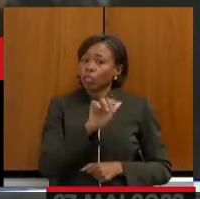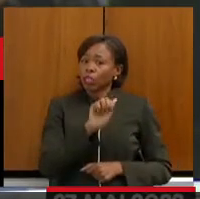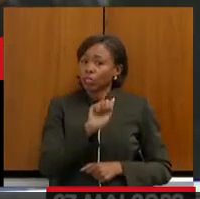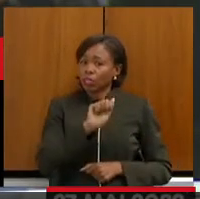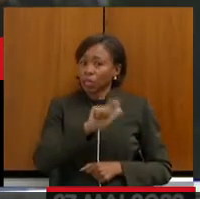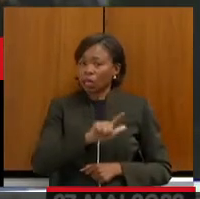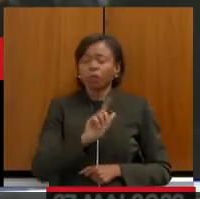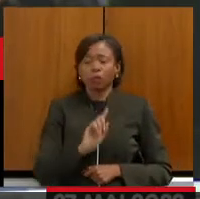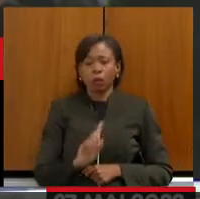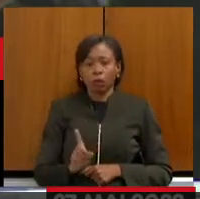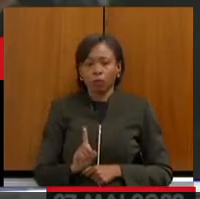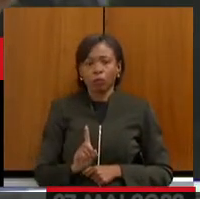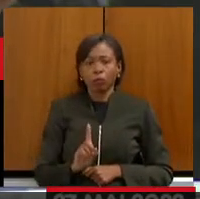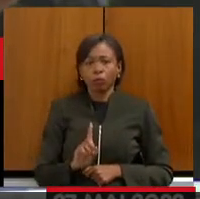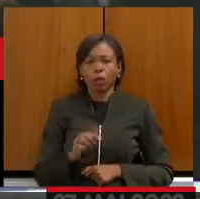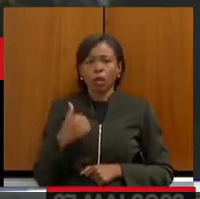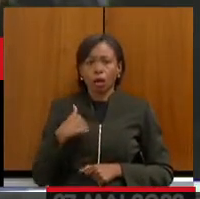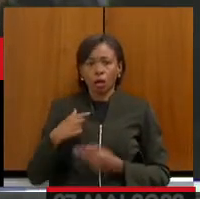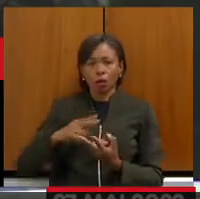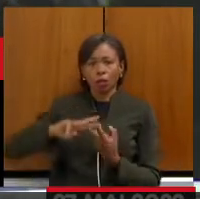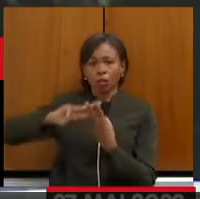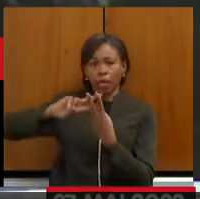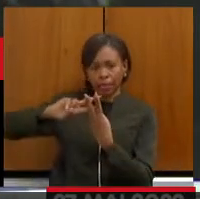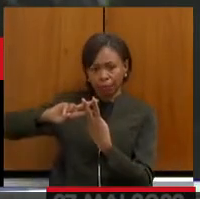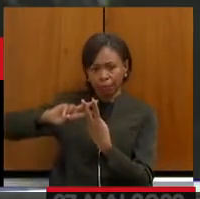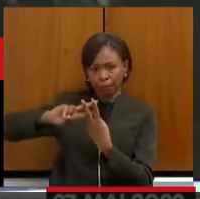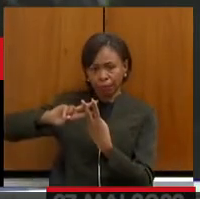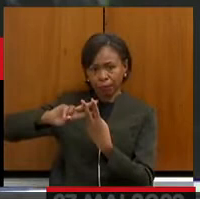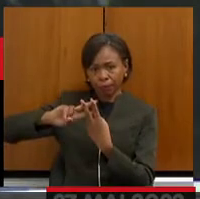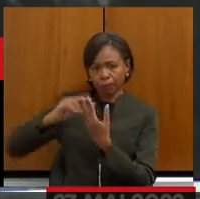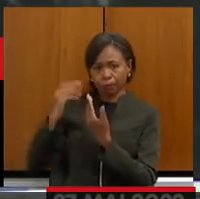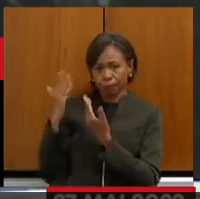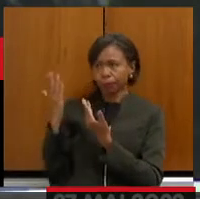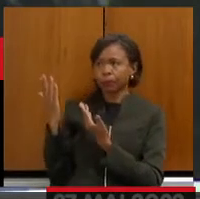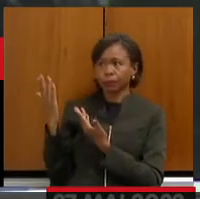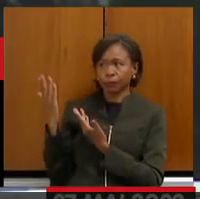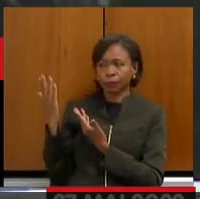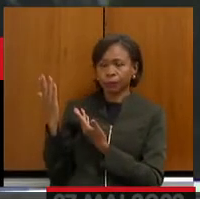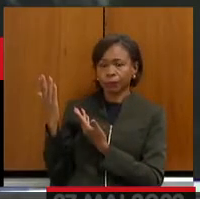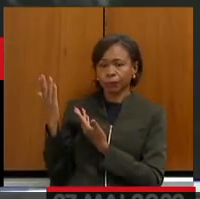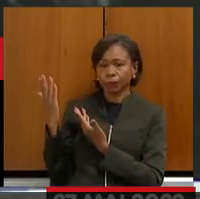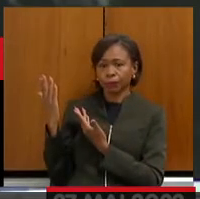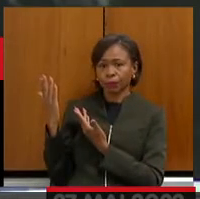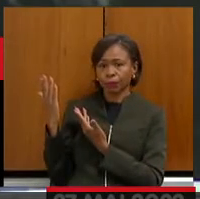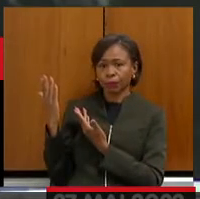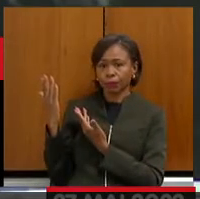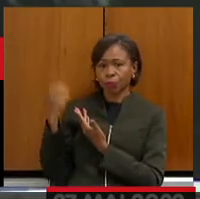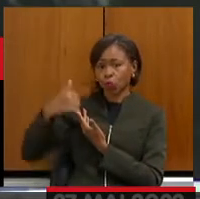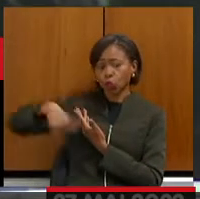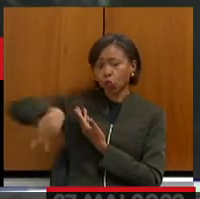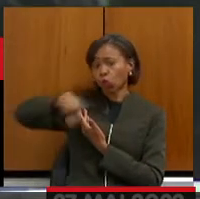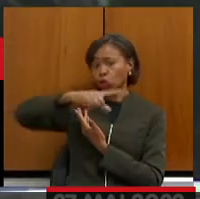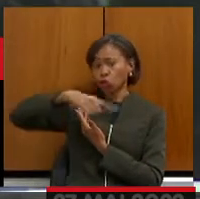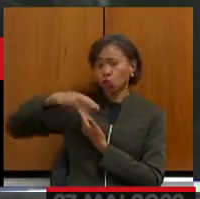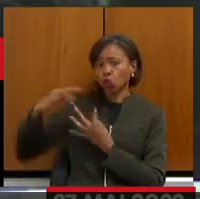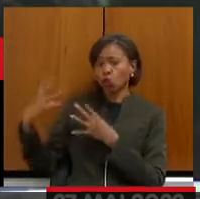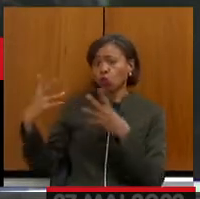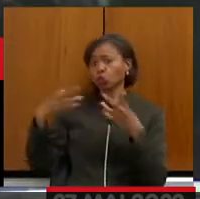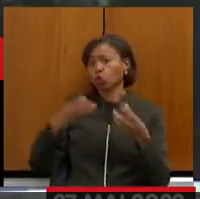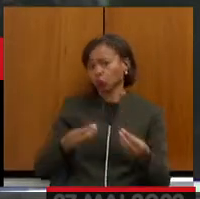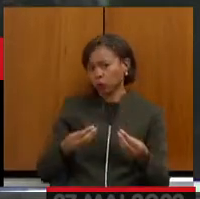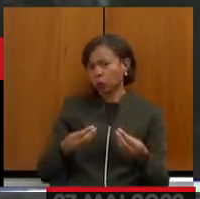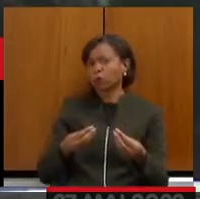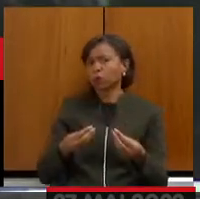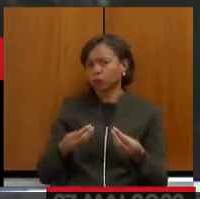a minha hashtag é e o que é para todos nós o